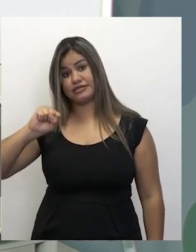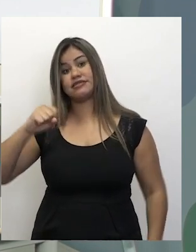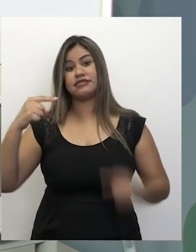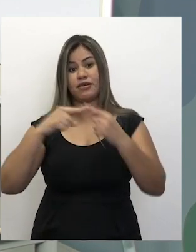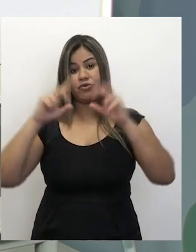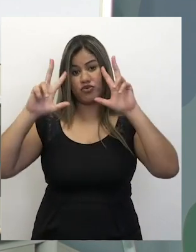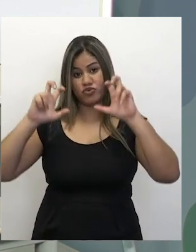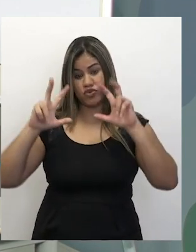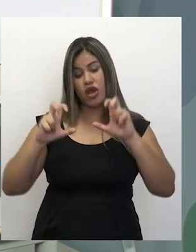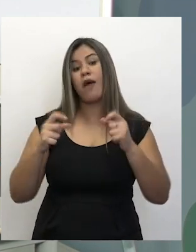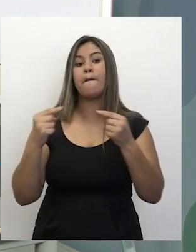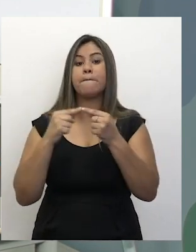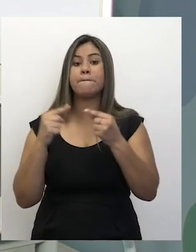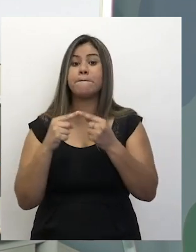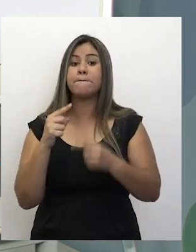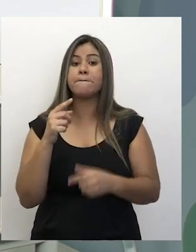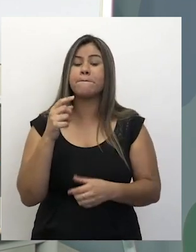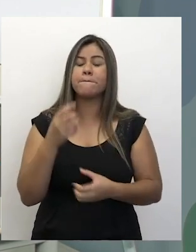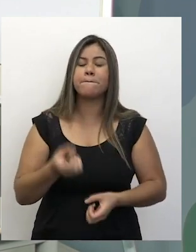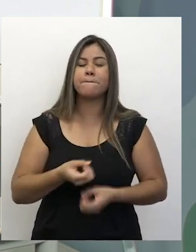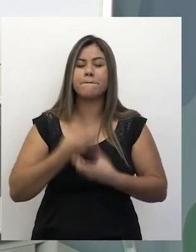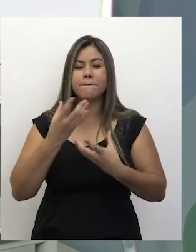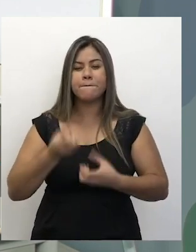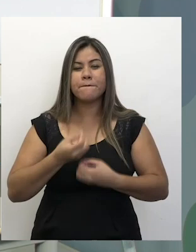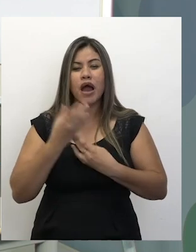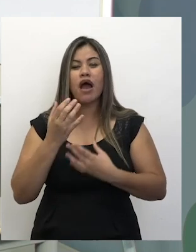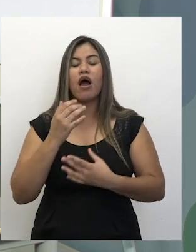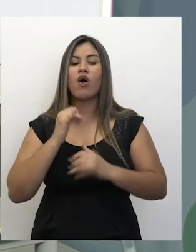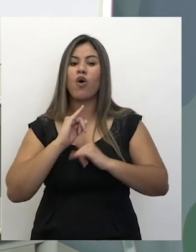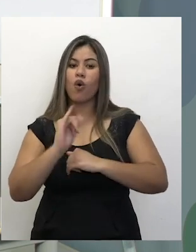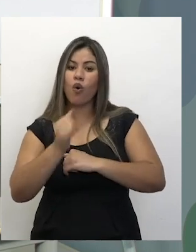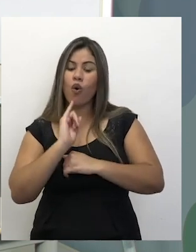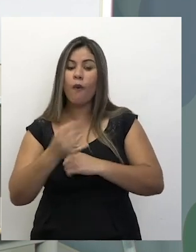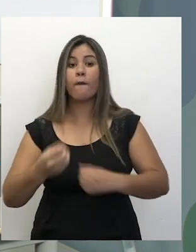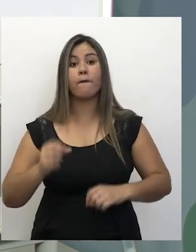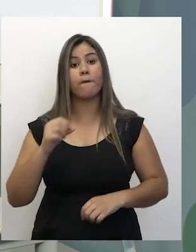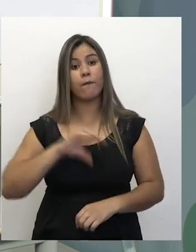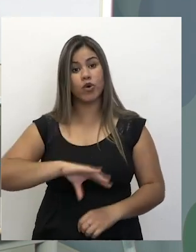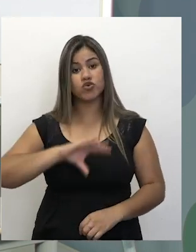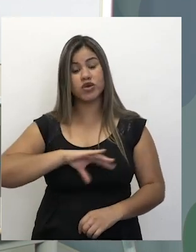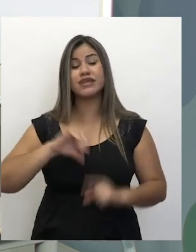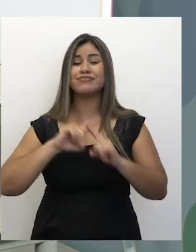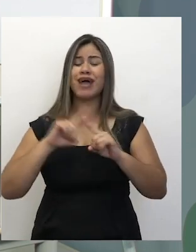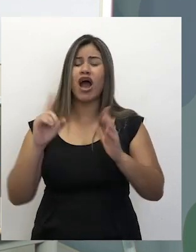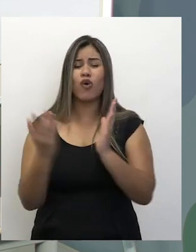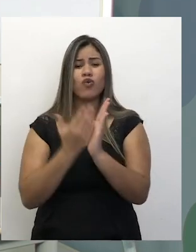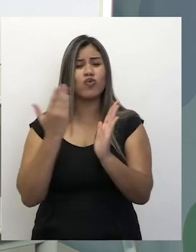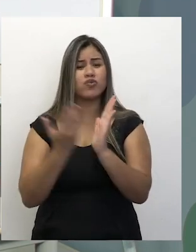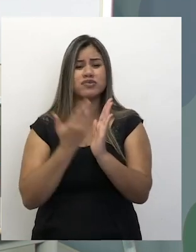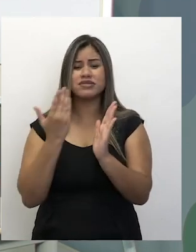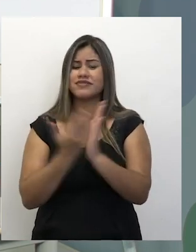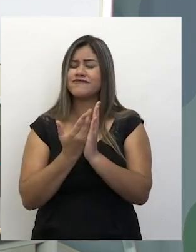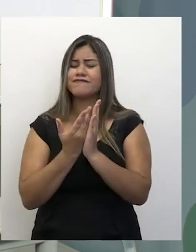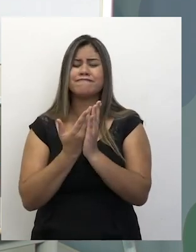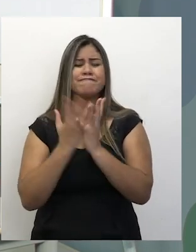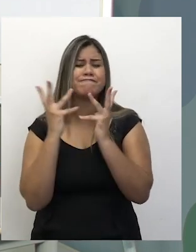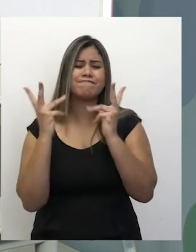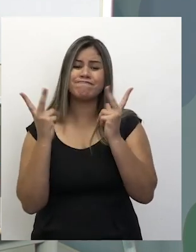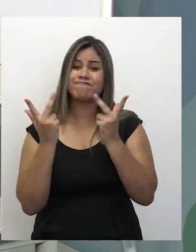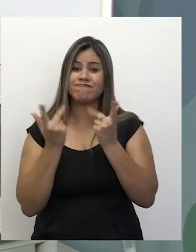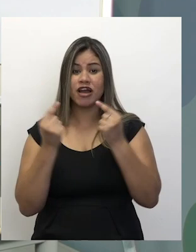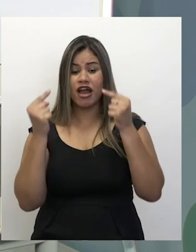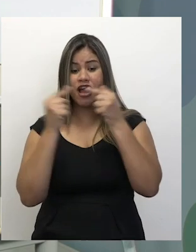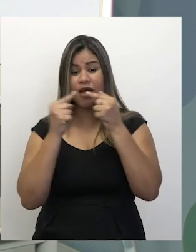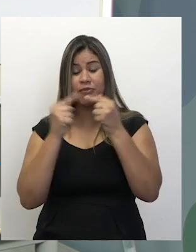canto do Povo português é não vai dar para fundar aprofundado nessa aula que não é esse o motivo mas assim é um livro que ele é uma epopeia maravilhosa